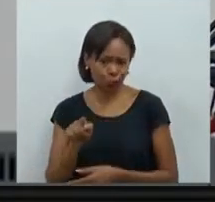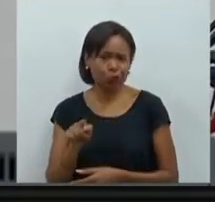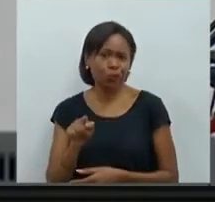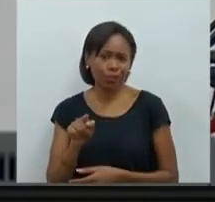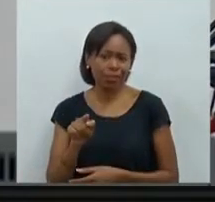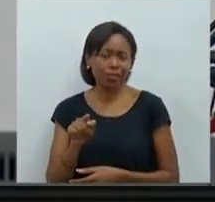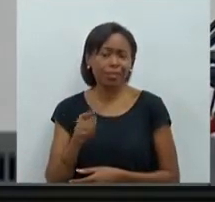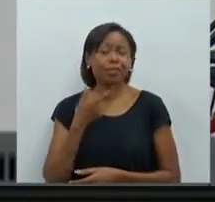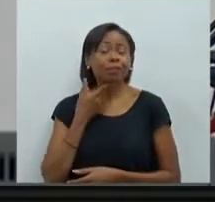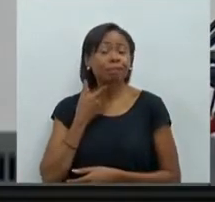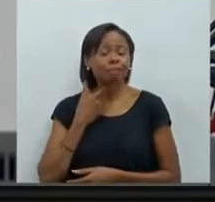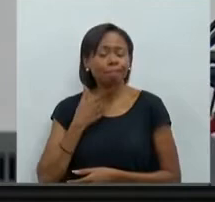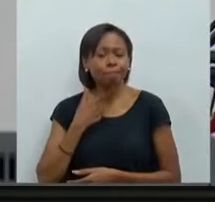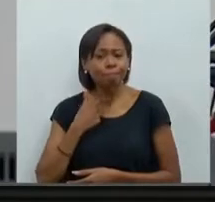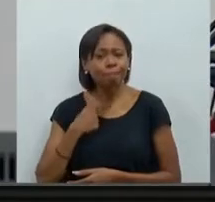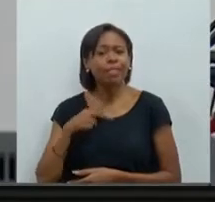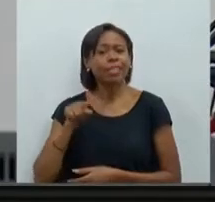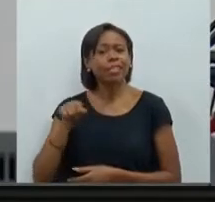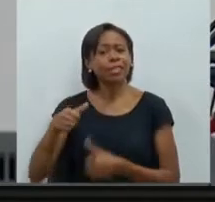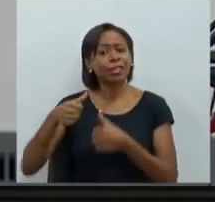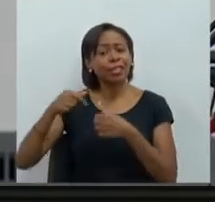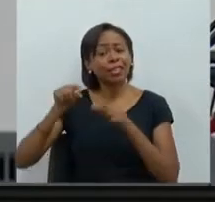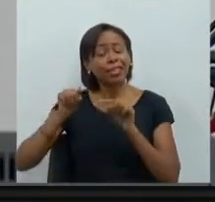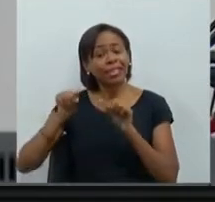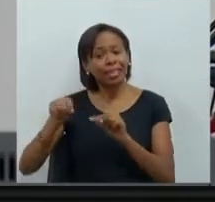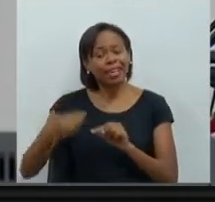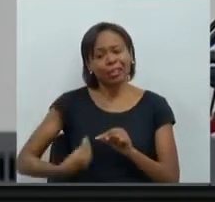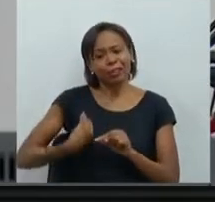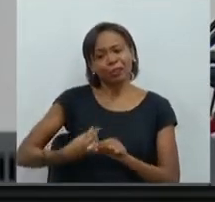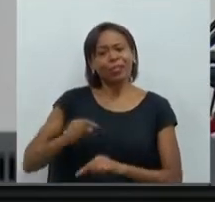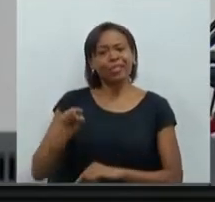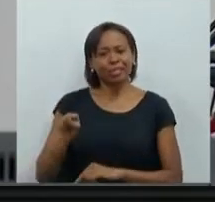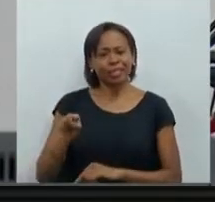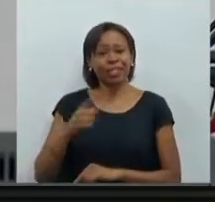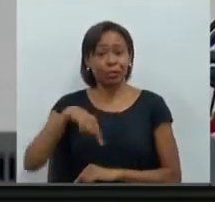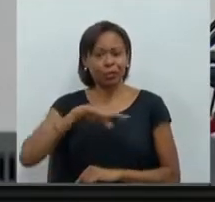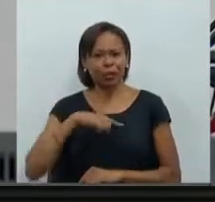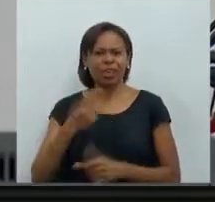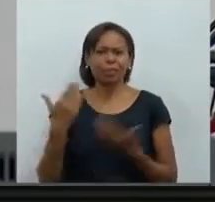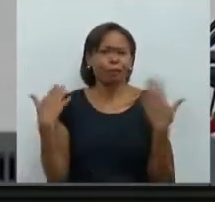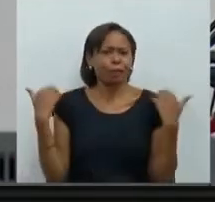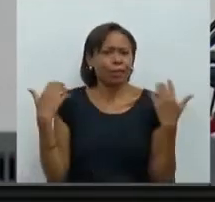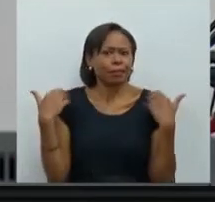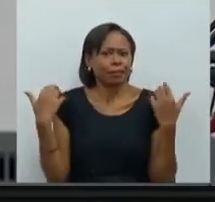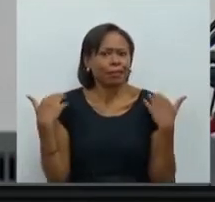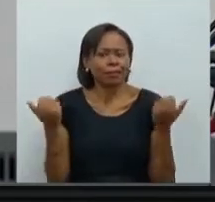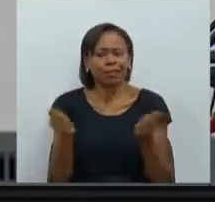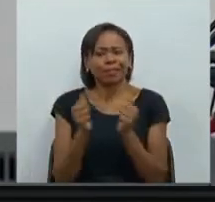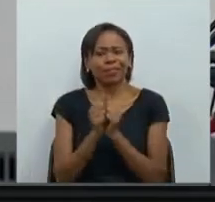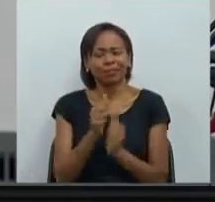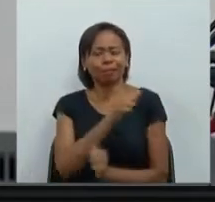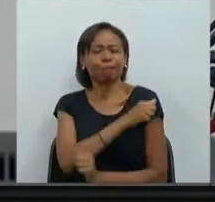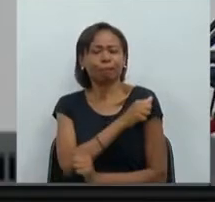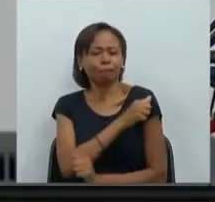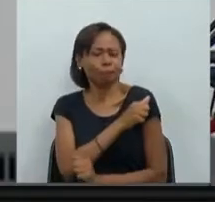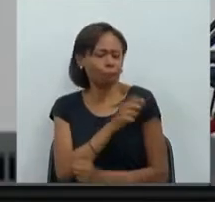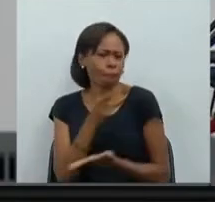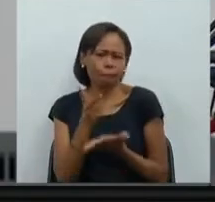e alegria de estarem lá. E nós saímos com os nossos alunos, a gente sempre oportuniza